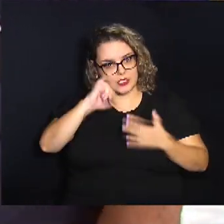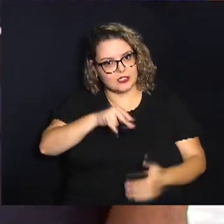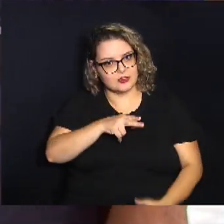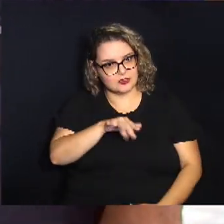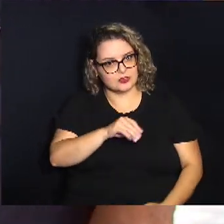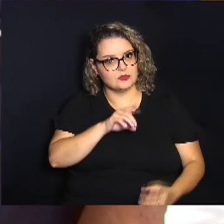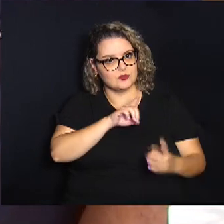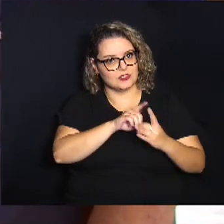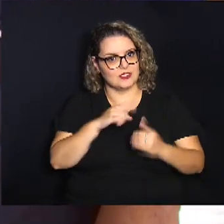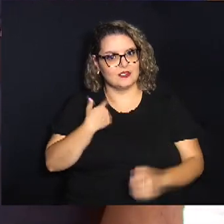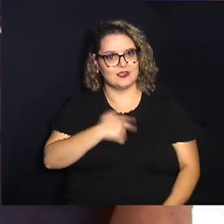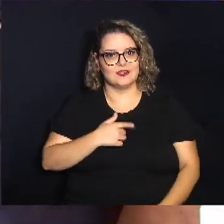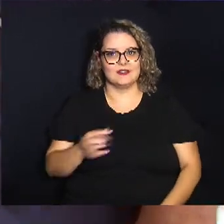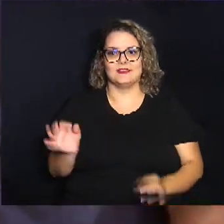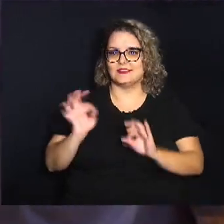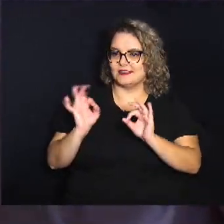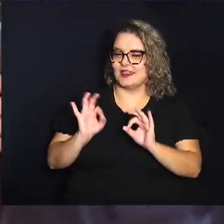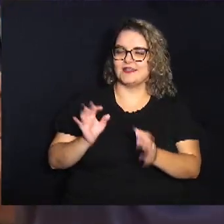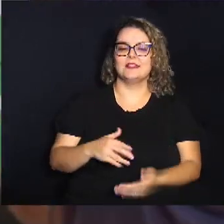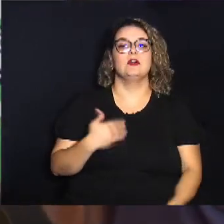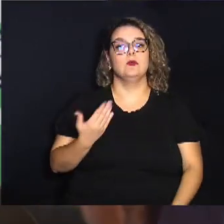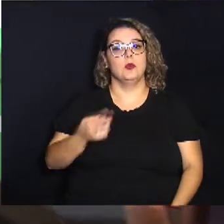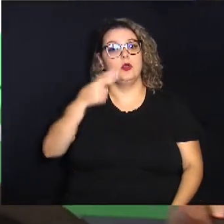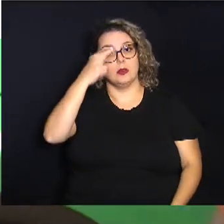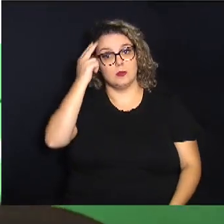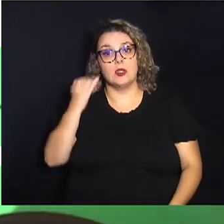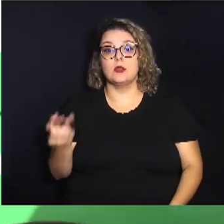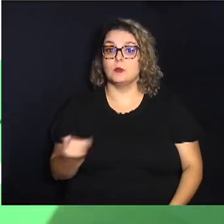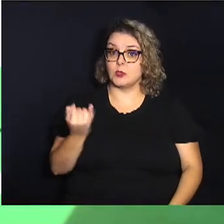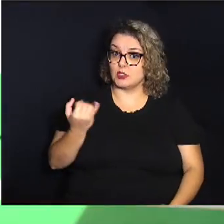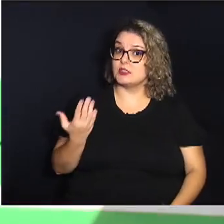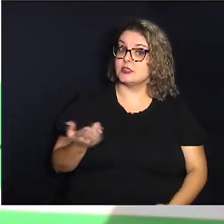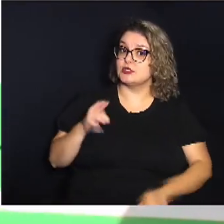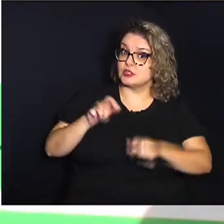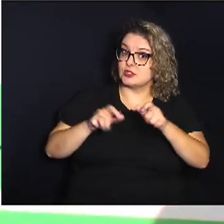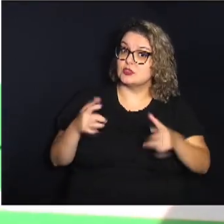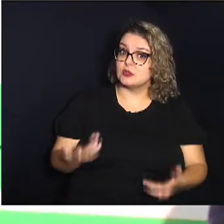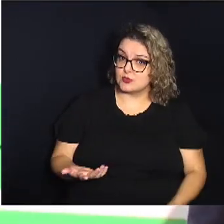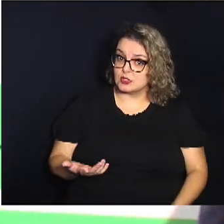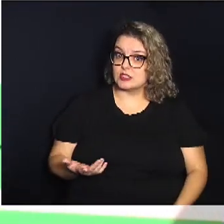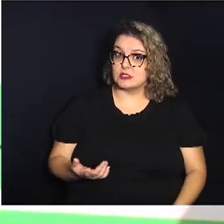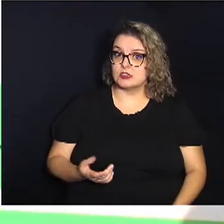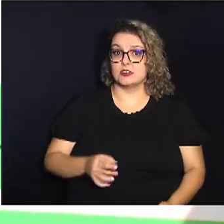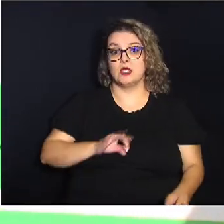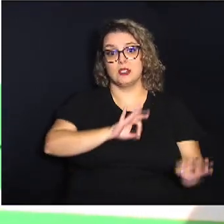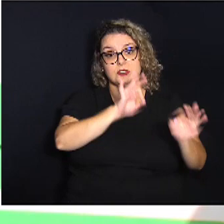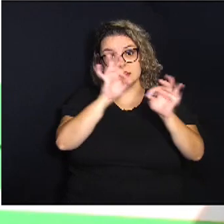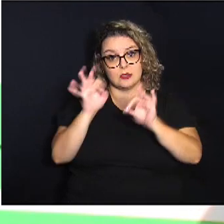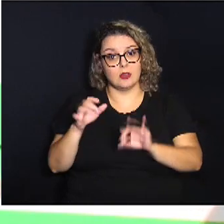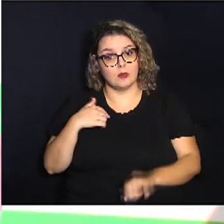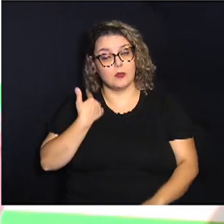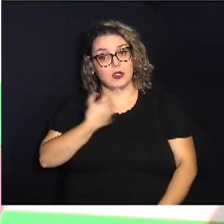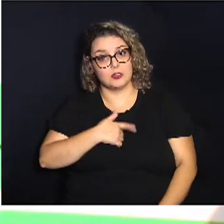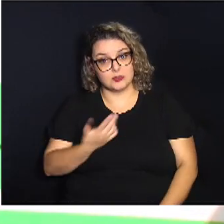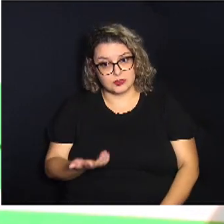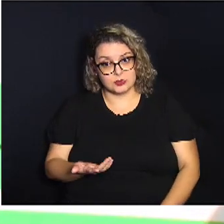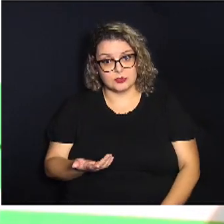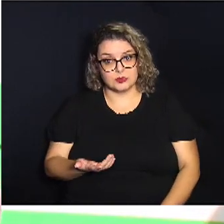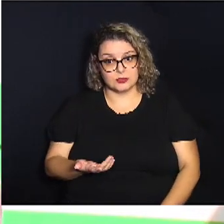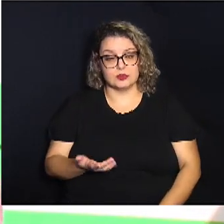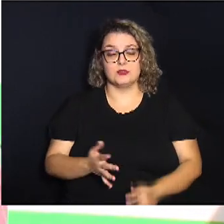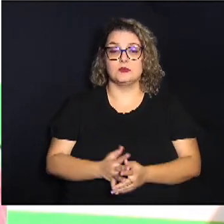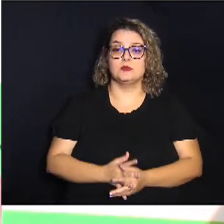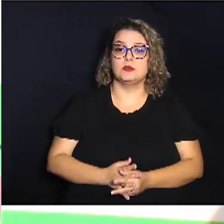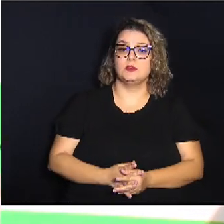por atender a gente de nada valeu é isso aí Gabriel Castro importante demais que as pessoas que estão assistindo a gente que estão